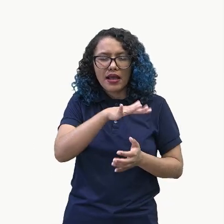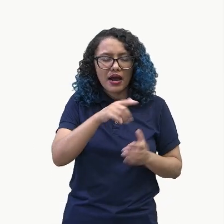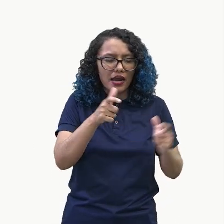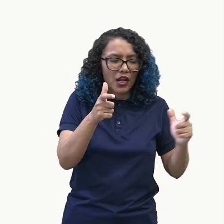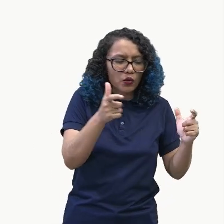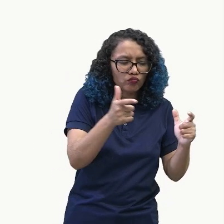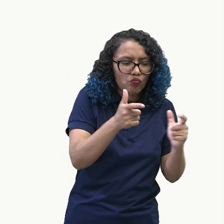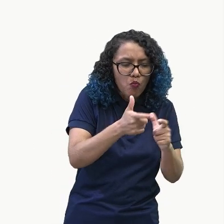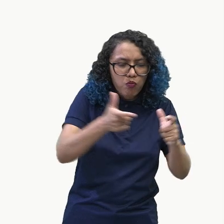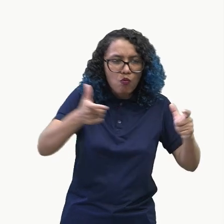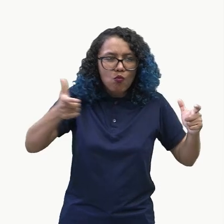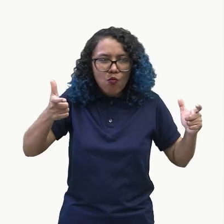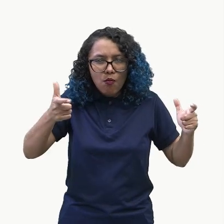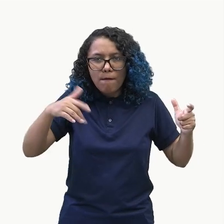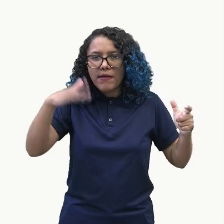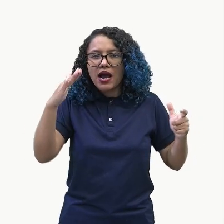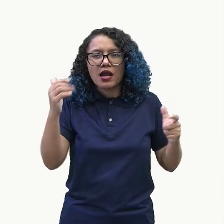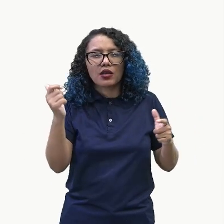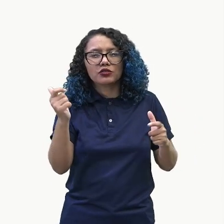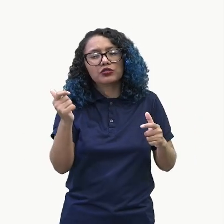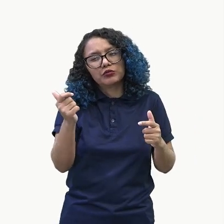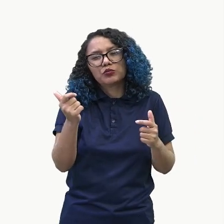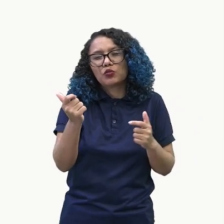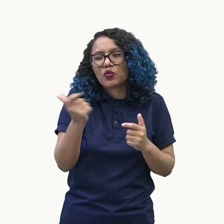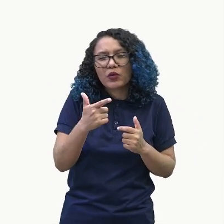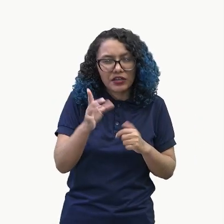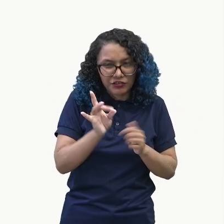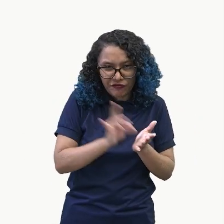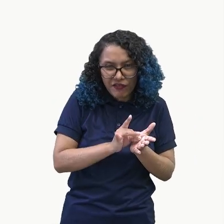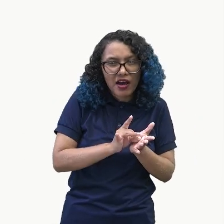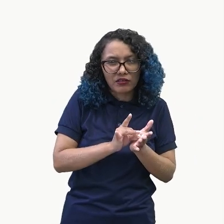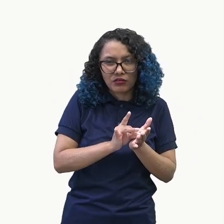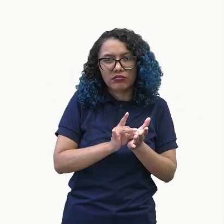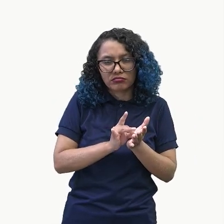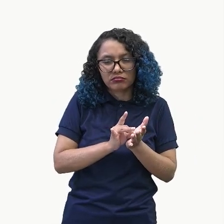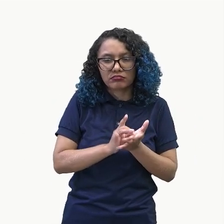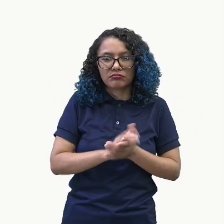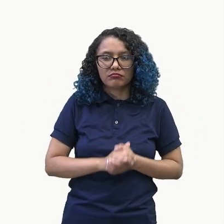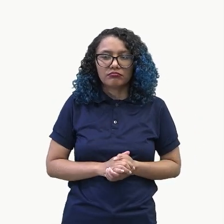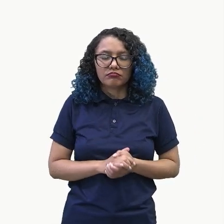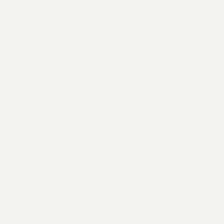que realmente são, ou na distância entre um ponto e outro.